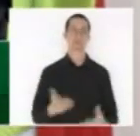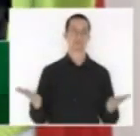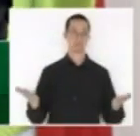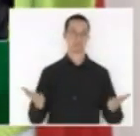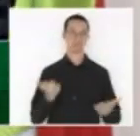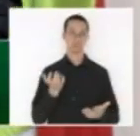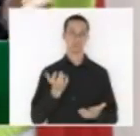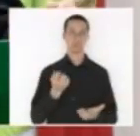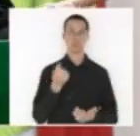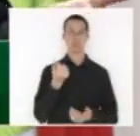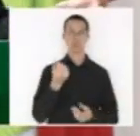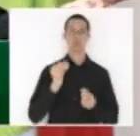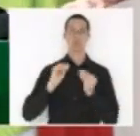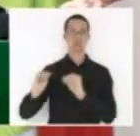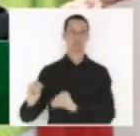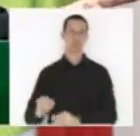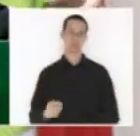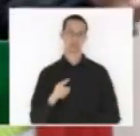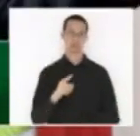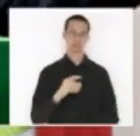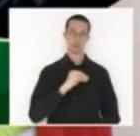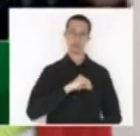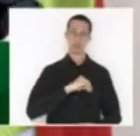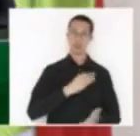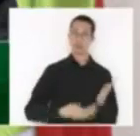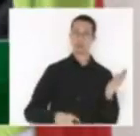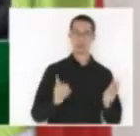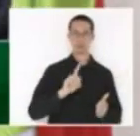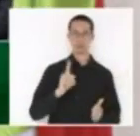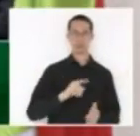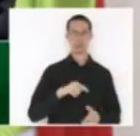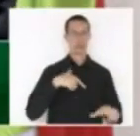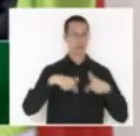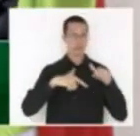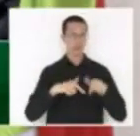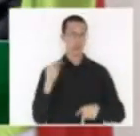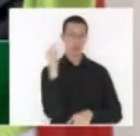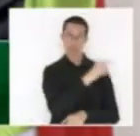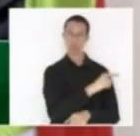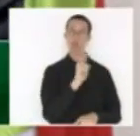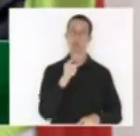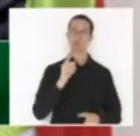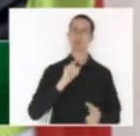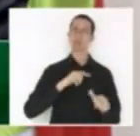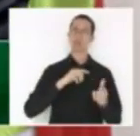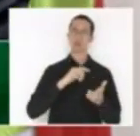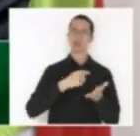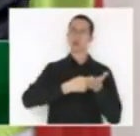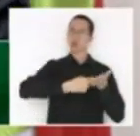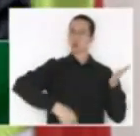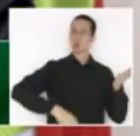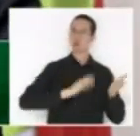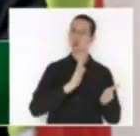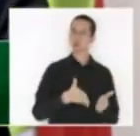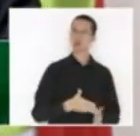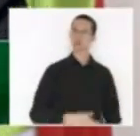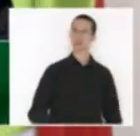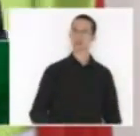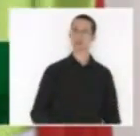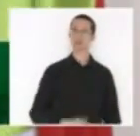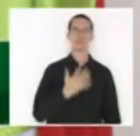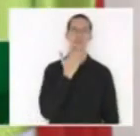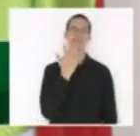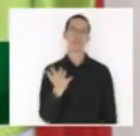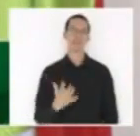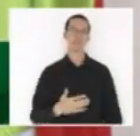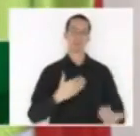teu emprego, só vai trabalhar onde você fez concurso, porque é muito fácil fazer concurso para um cargo e